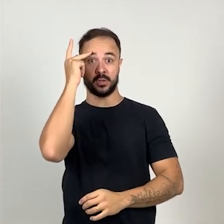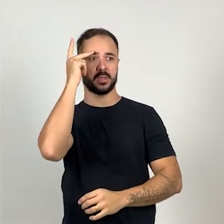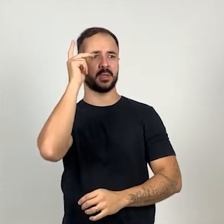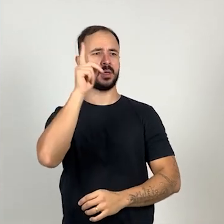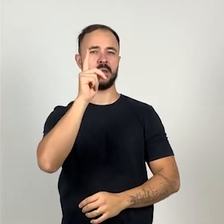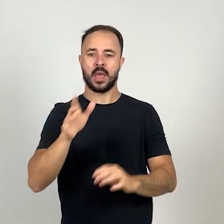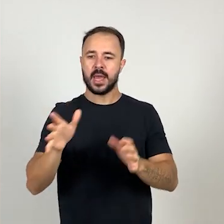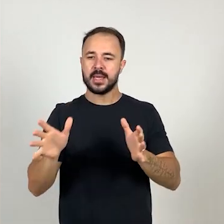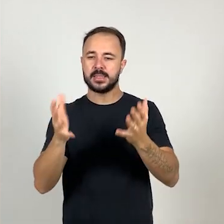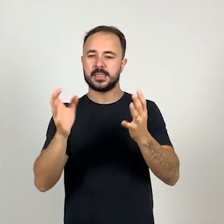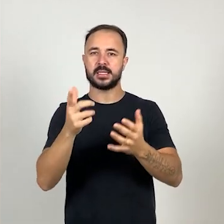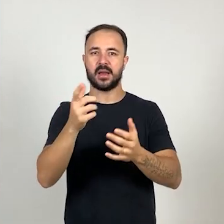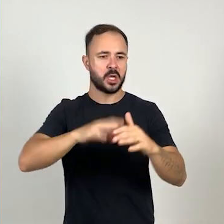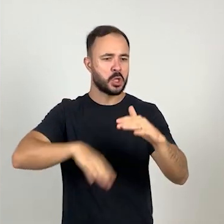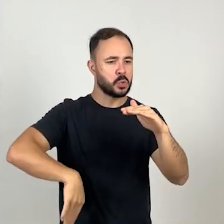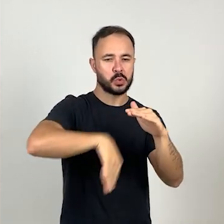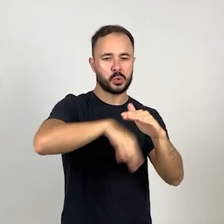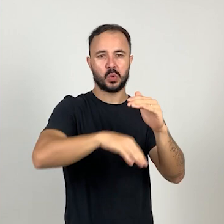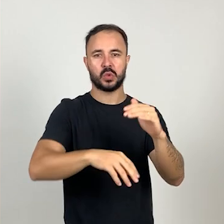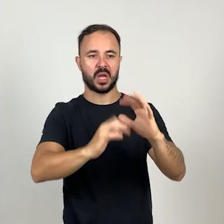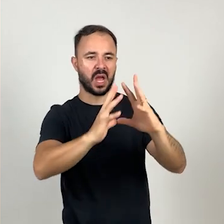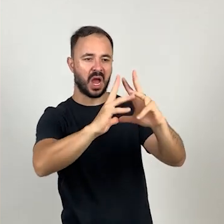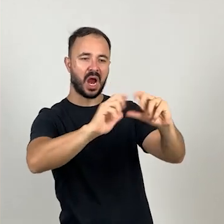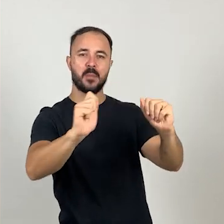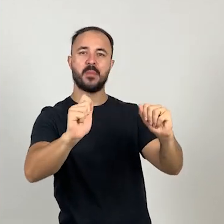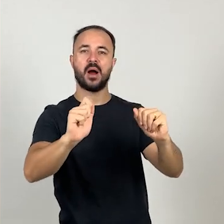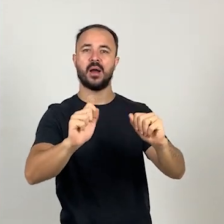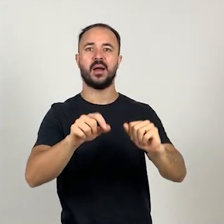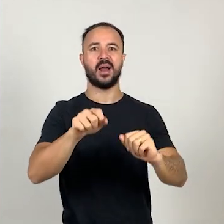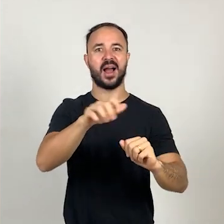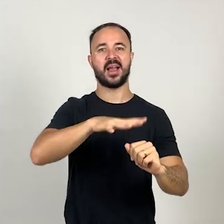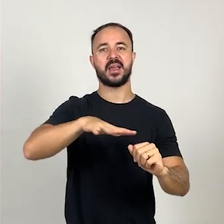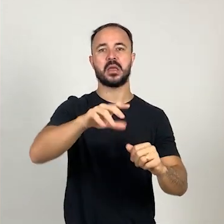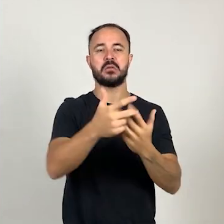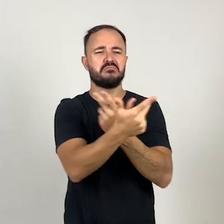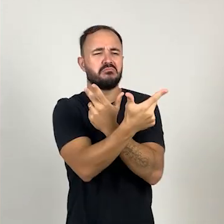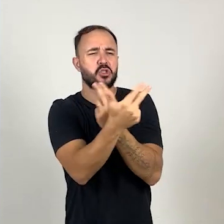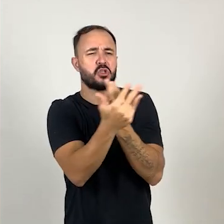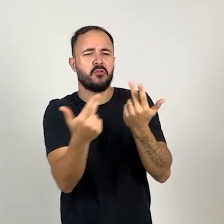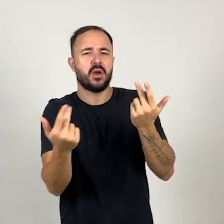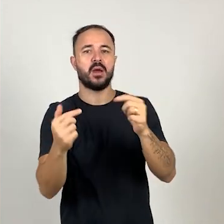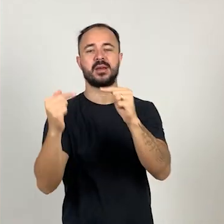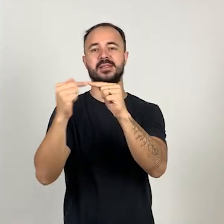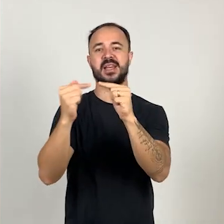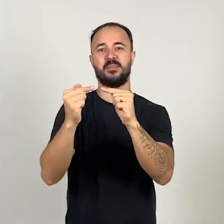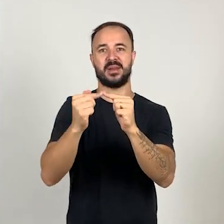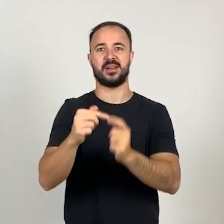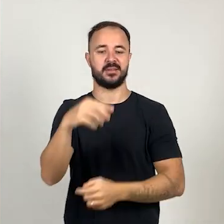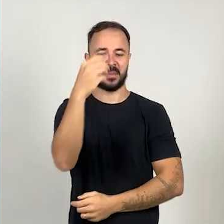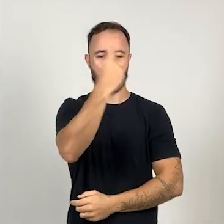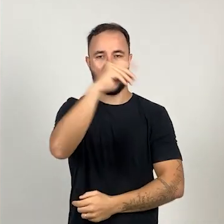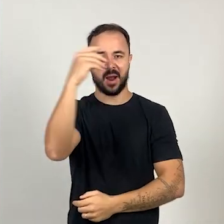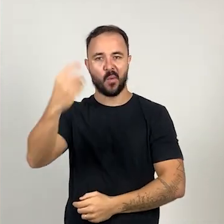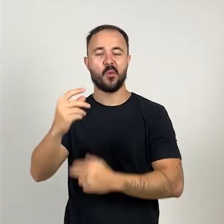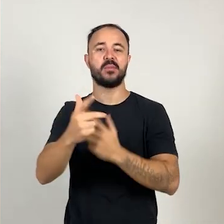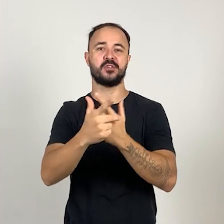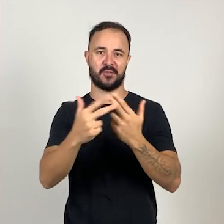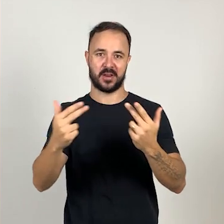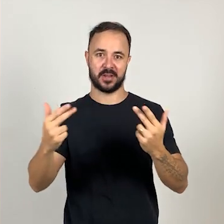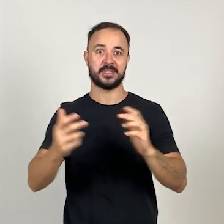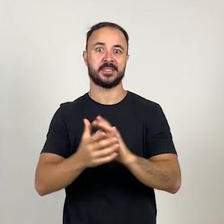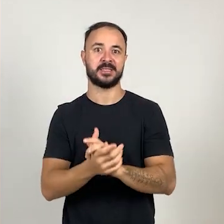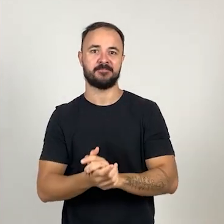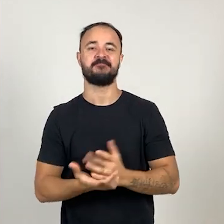elementos associados a essas religiões, como oferendas, rituais nas encruzilhadas.